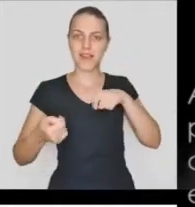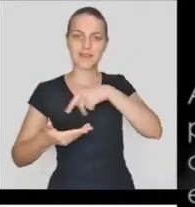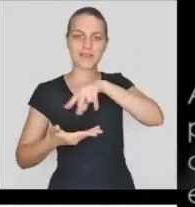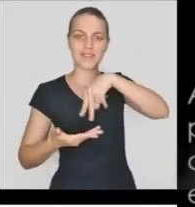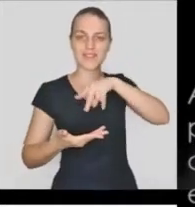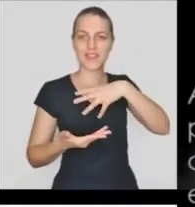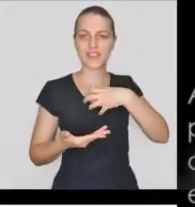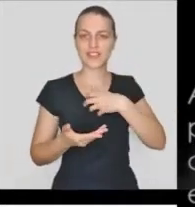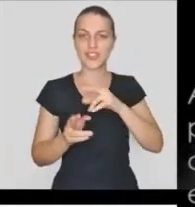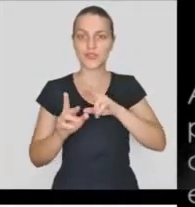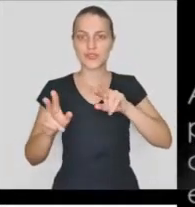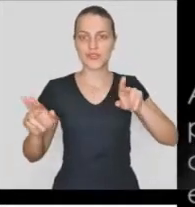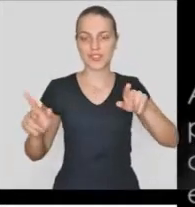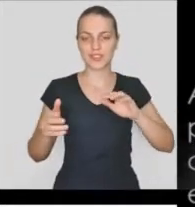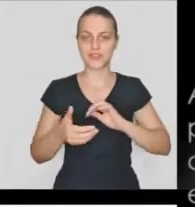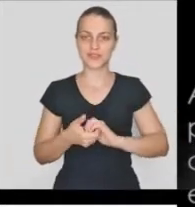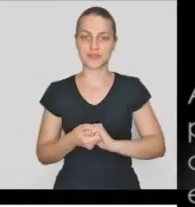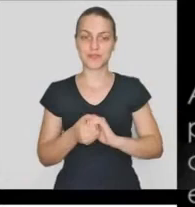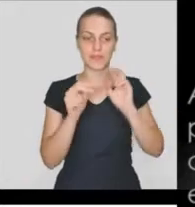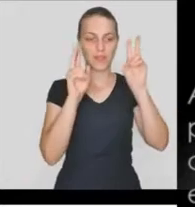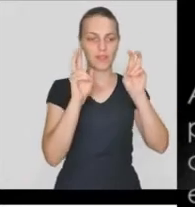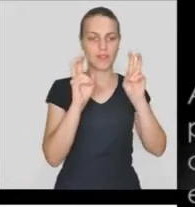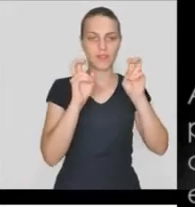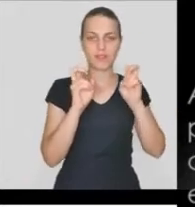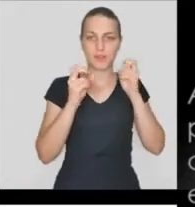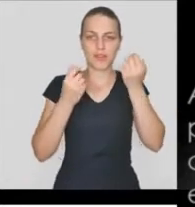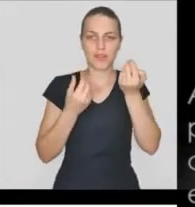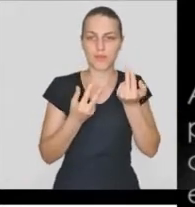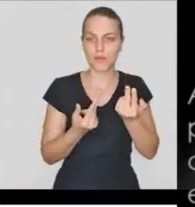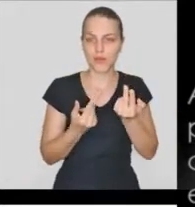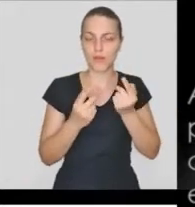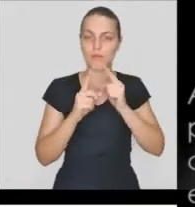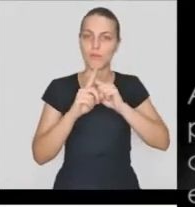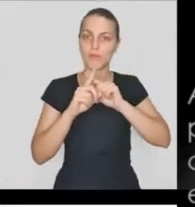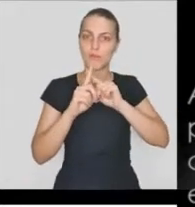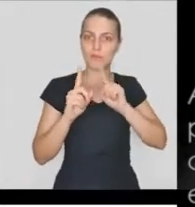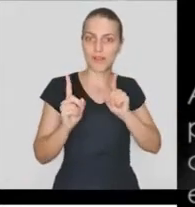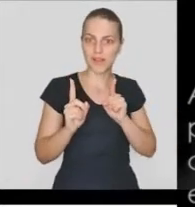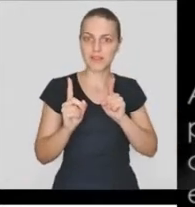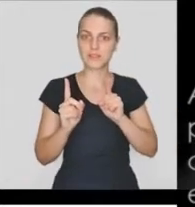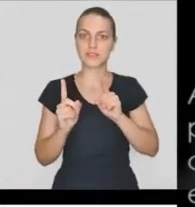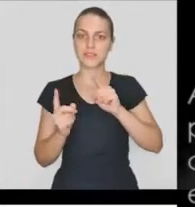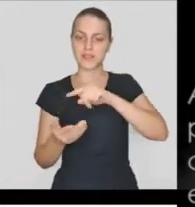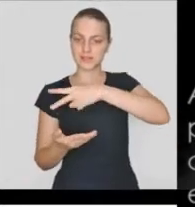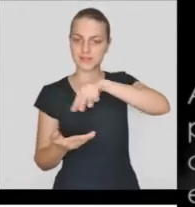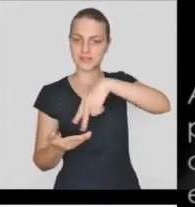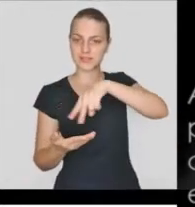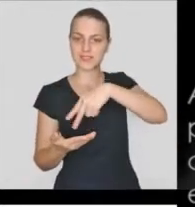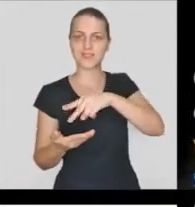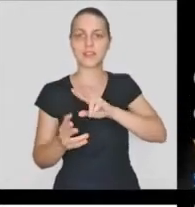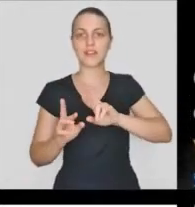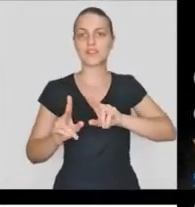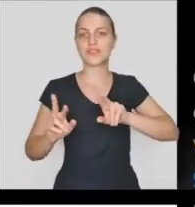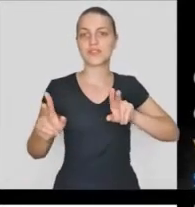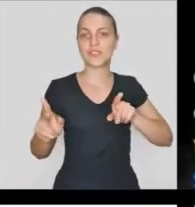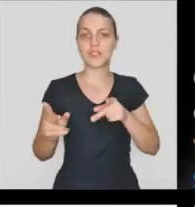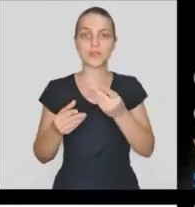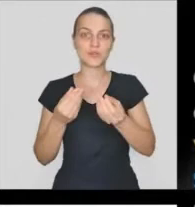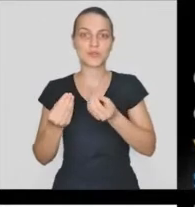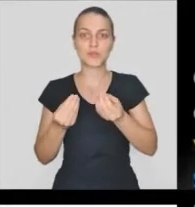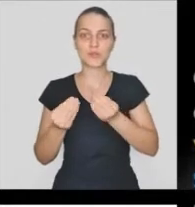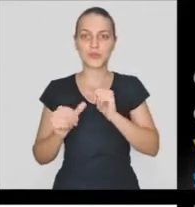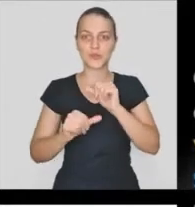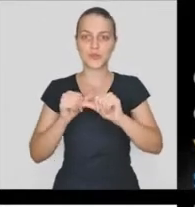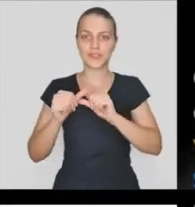ser totalmente diferentes entre si, variando-se tempo, energia, corpo e espaço. Nesse